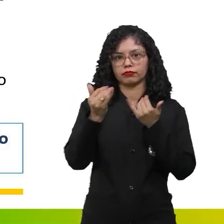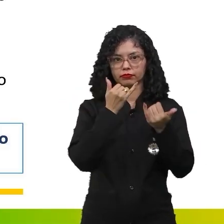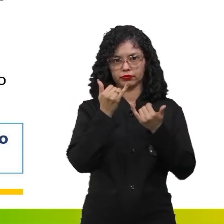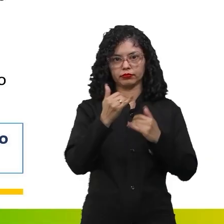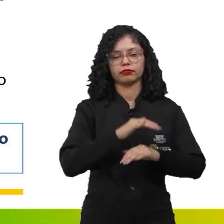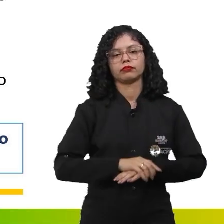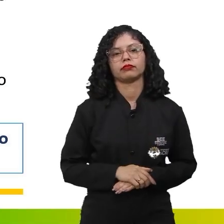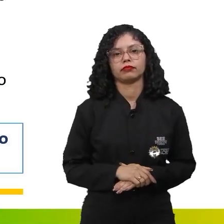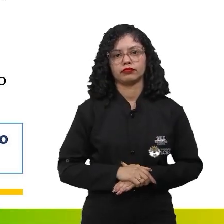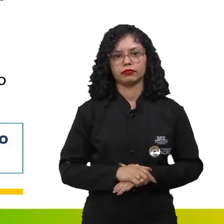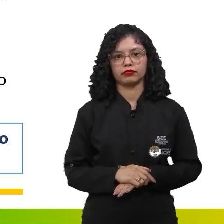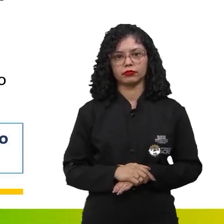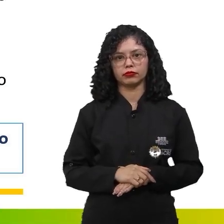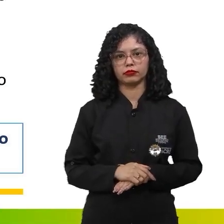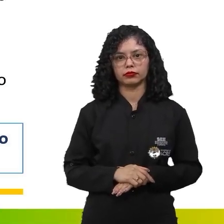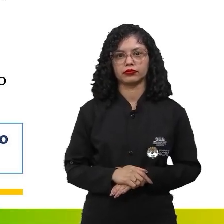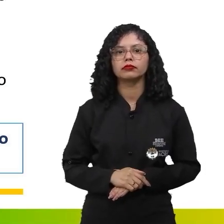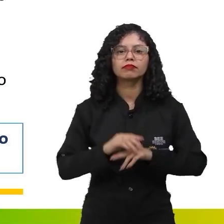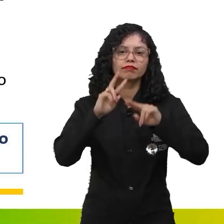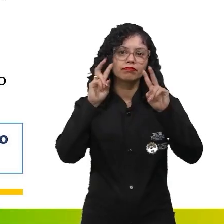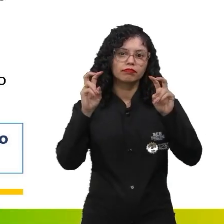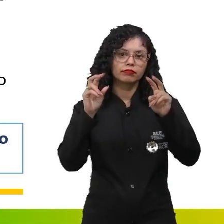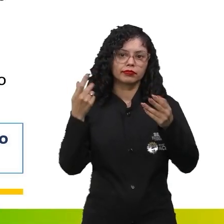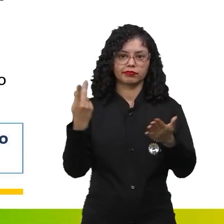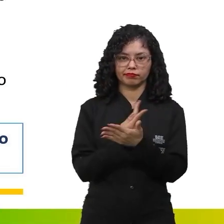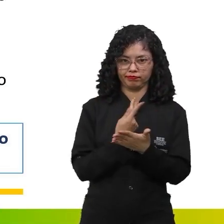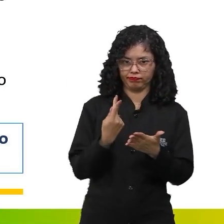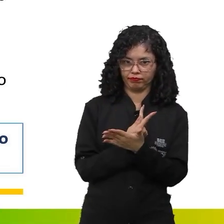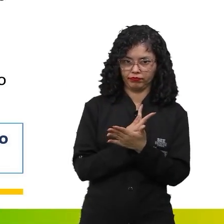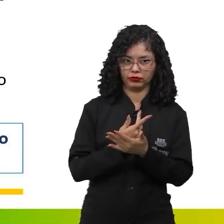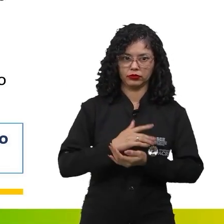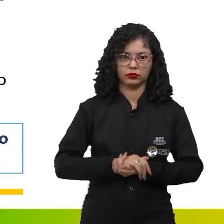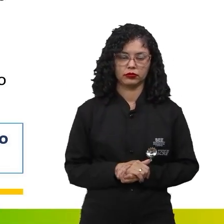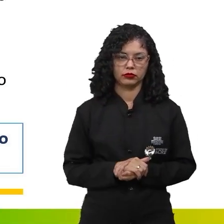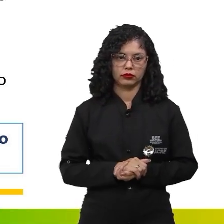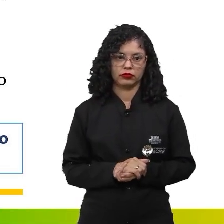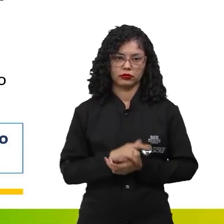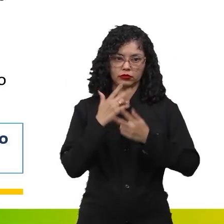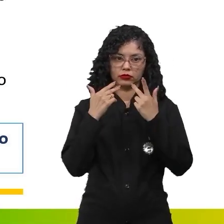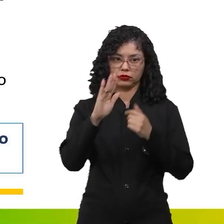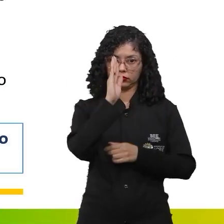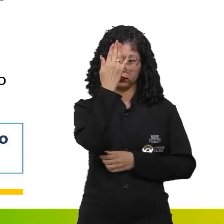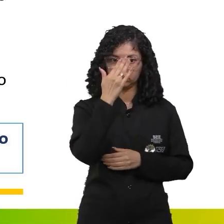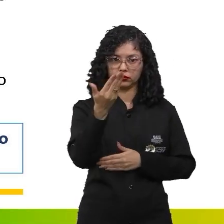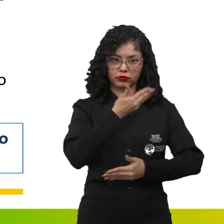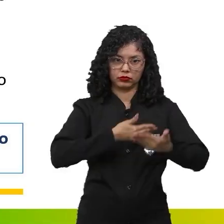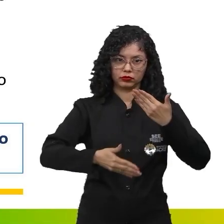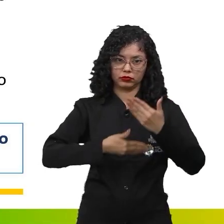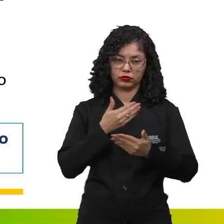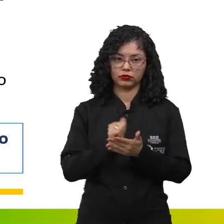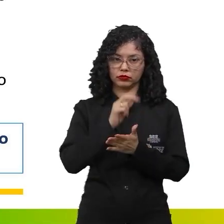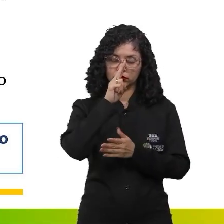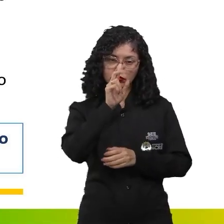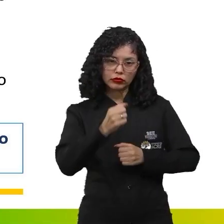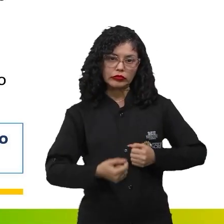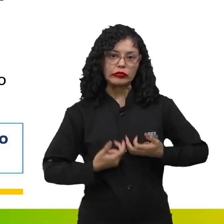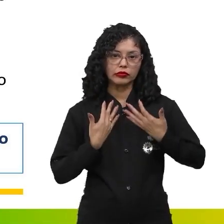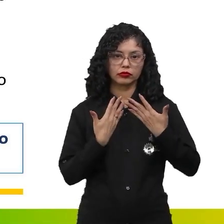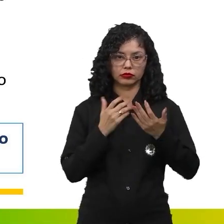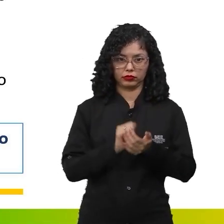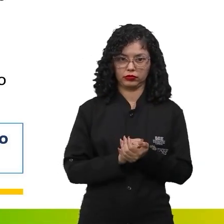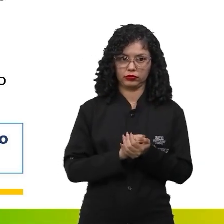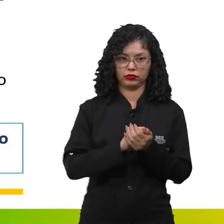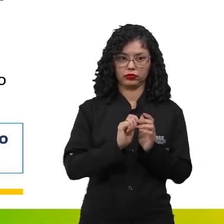de desinformações e teorias conspiratórias. Notícias falsas são compartilhadas com forte